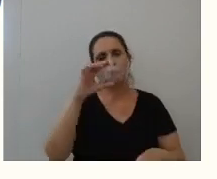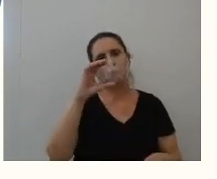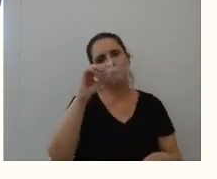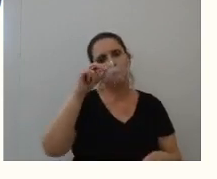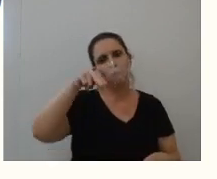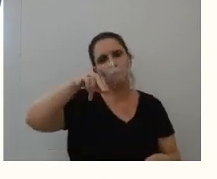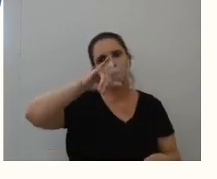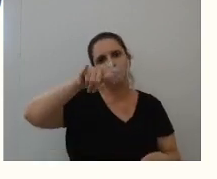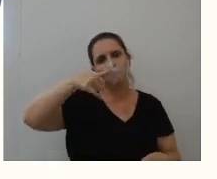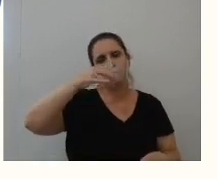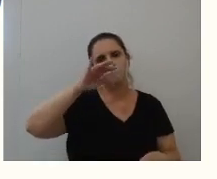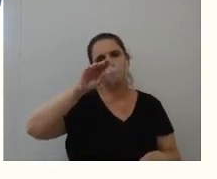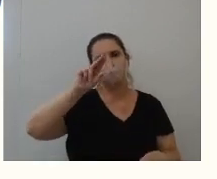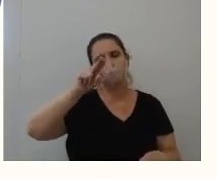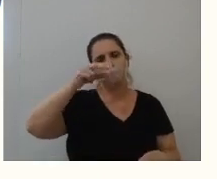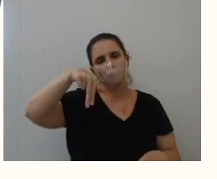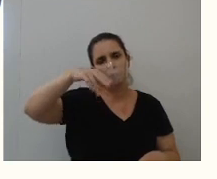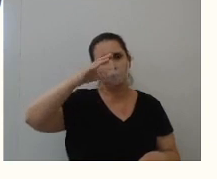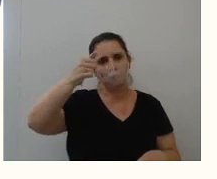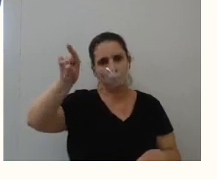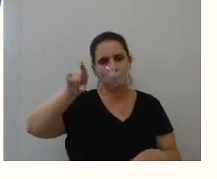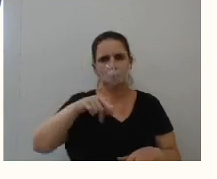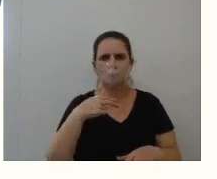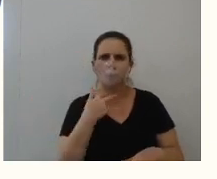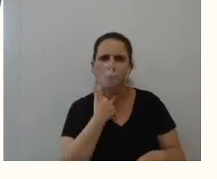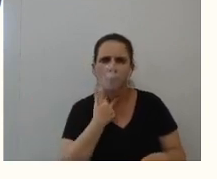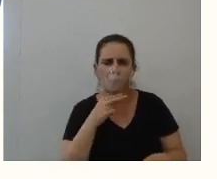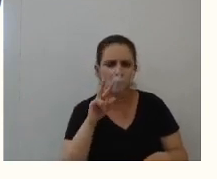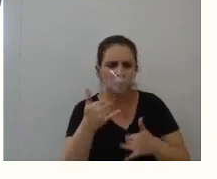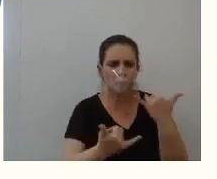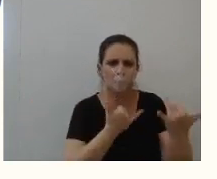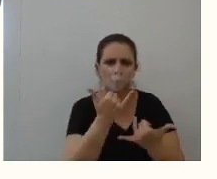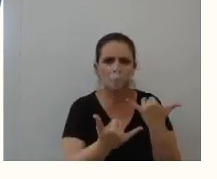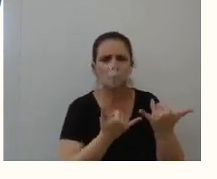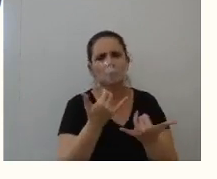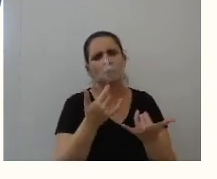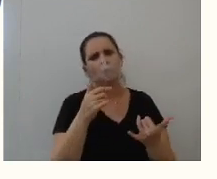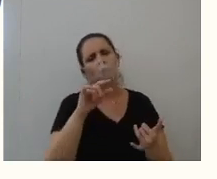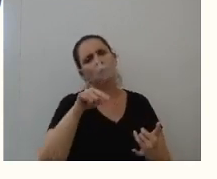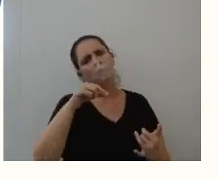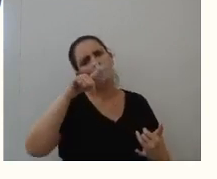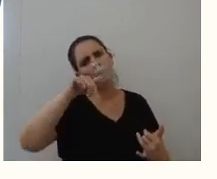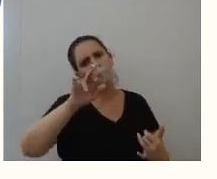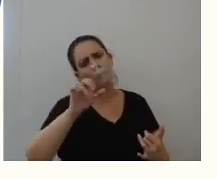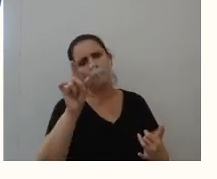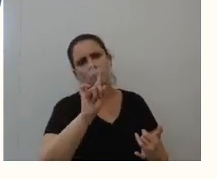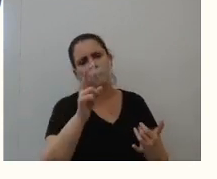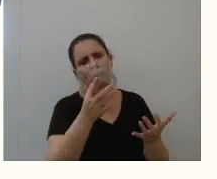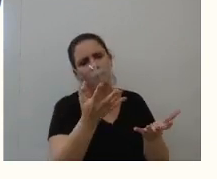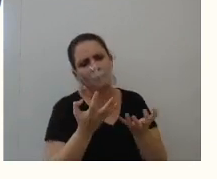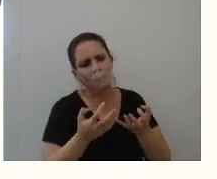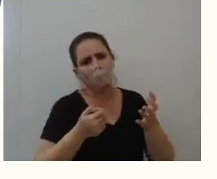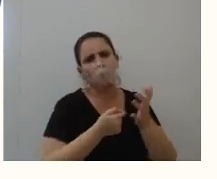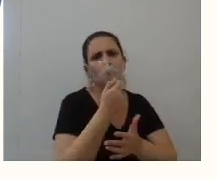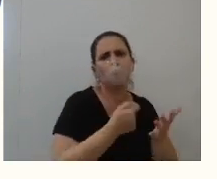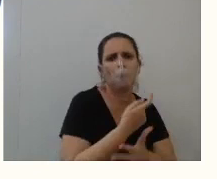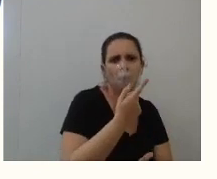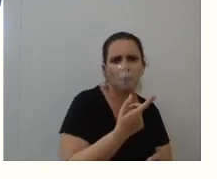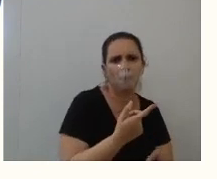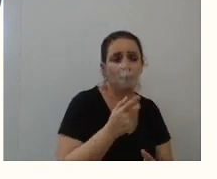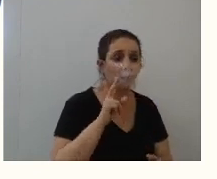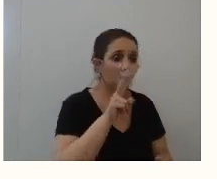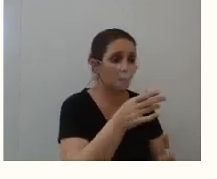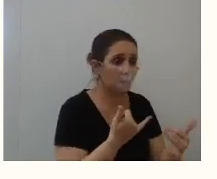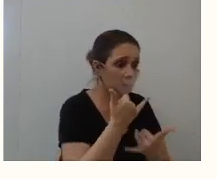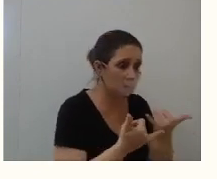consecutiva. Por fim, não podem ver um brinquedo que não o queiram comprar. Criança é assim, né? Que não, olha, que não